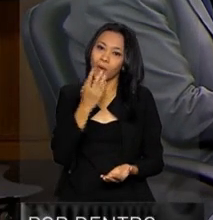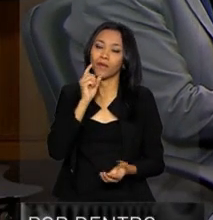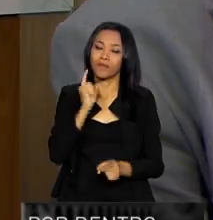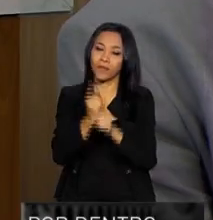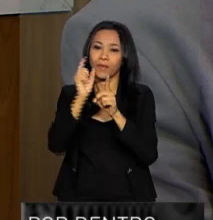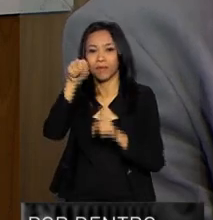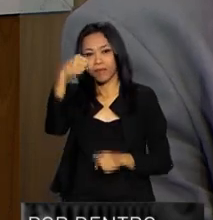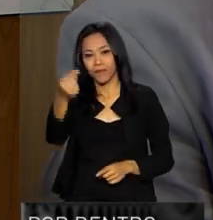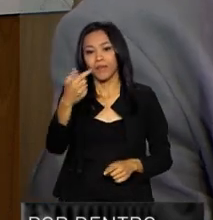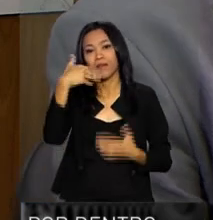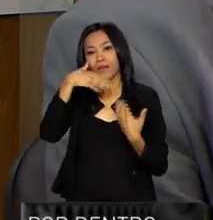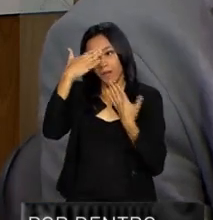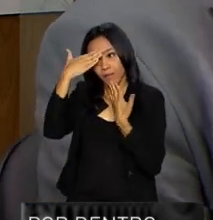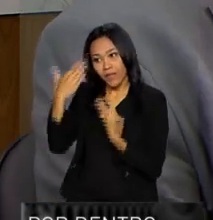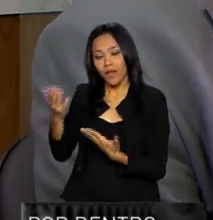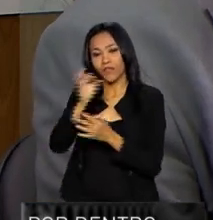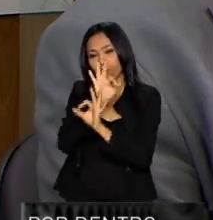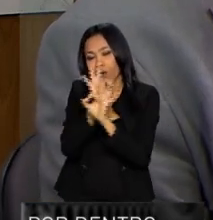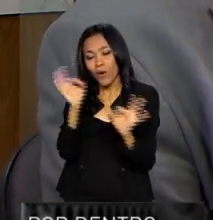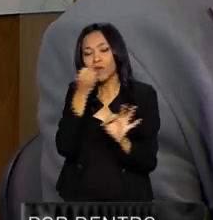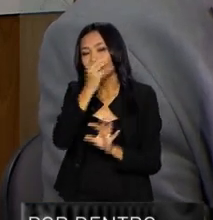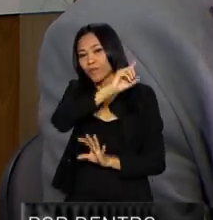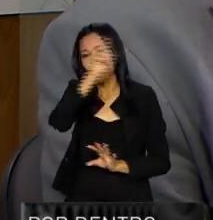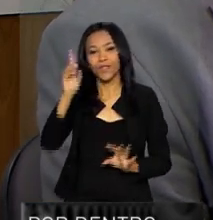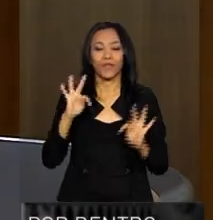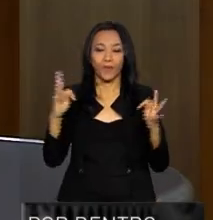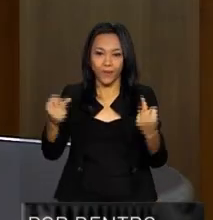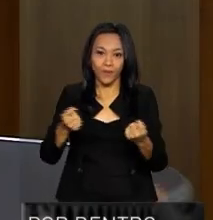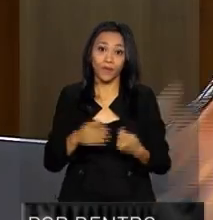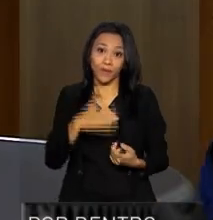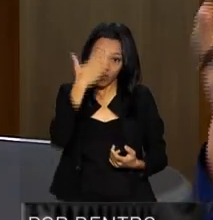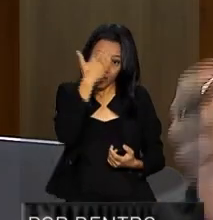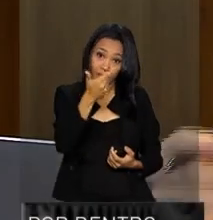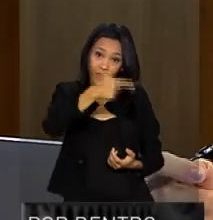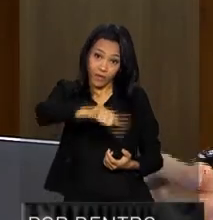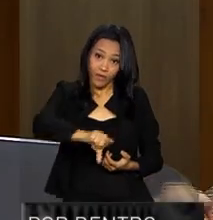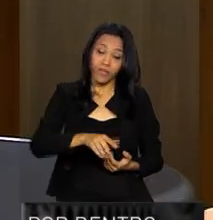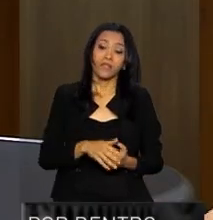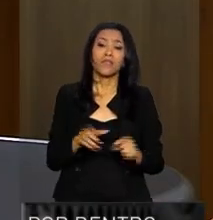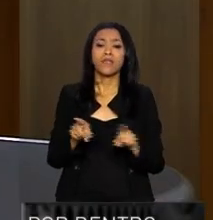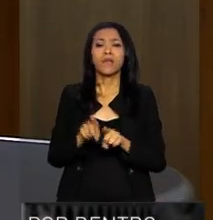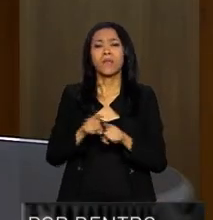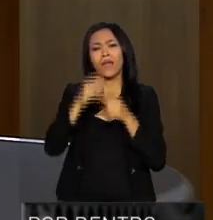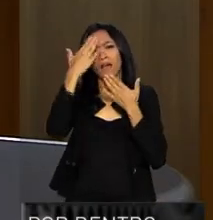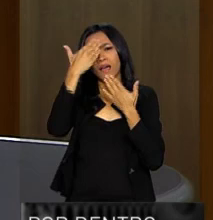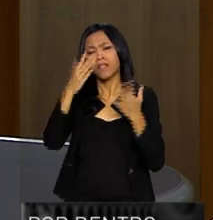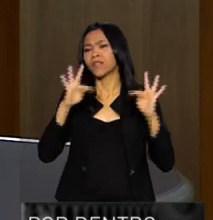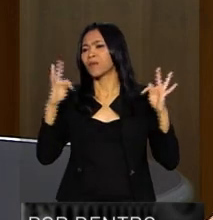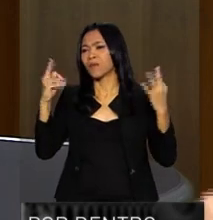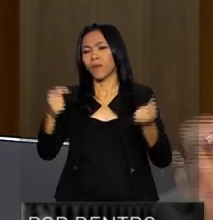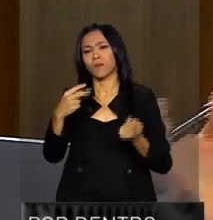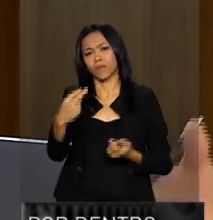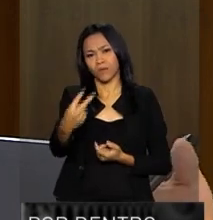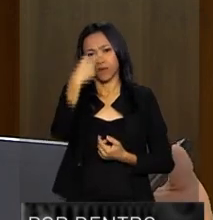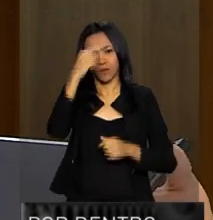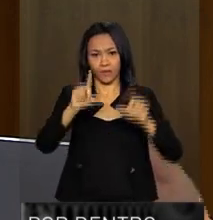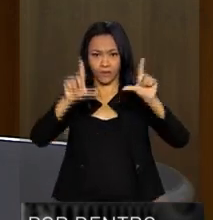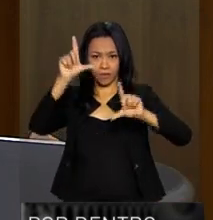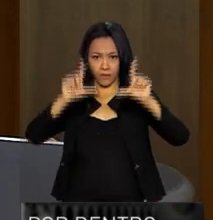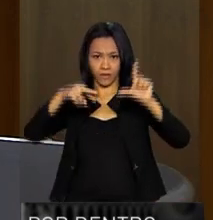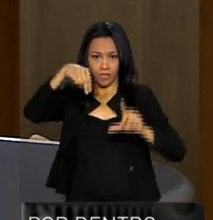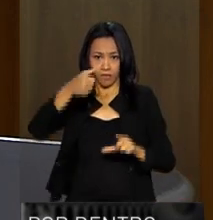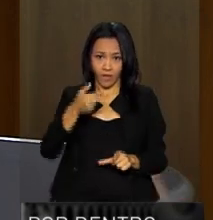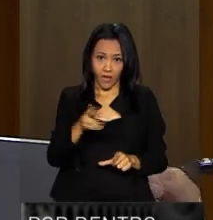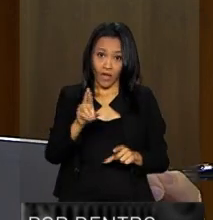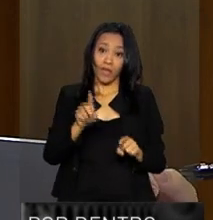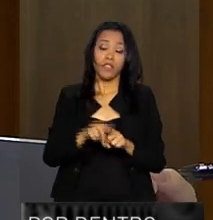obrigado pela oportunidade e foi ótimo bom dia a todos onde a brigada mais uma vez agradeço também a todos que nos acompanharam pela tv nbr pela